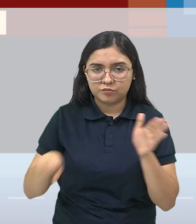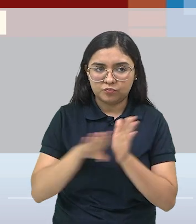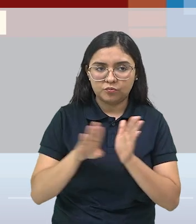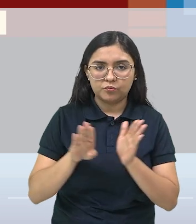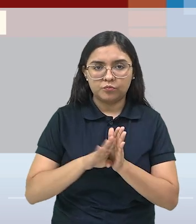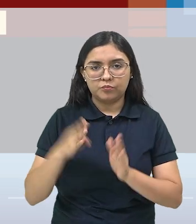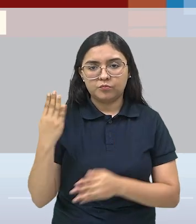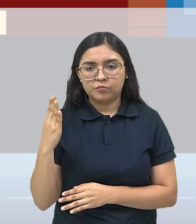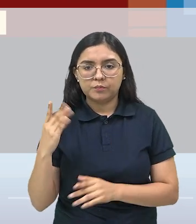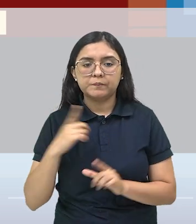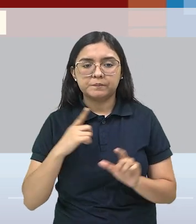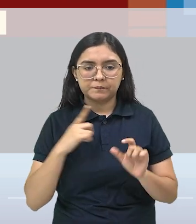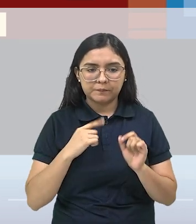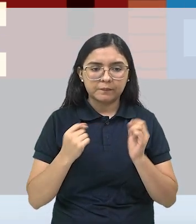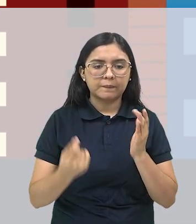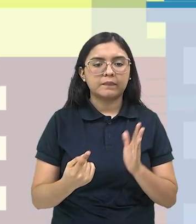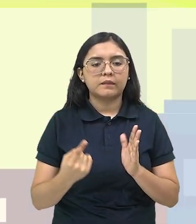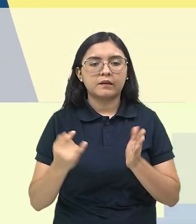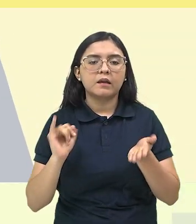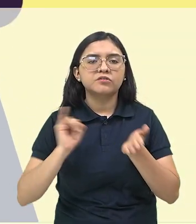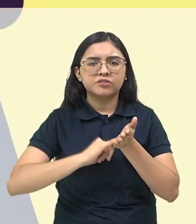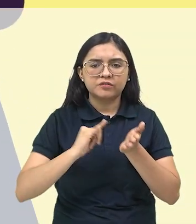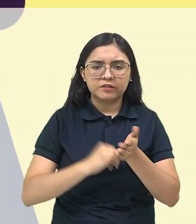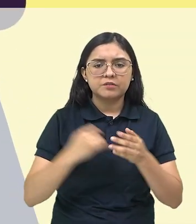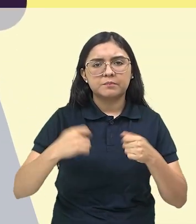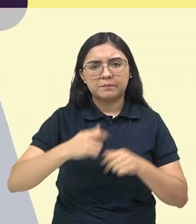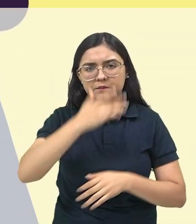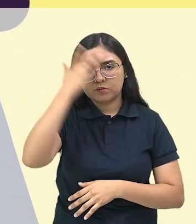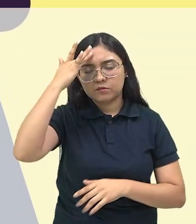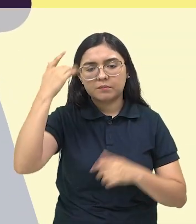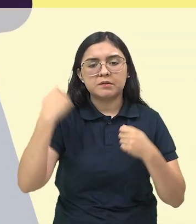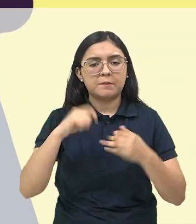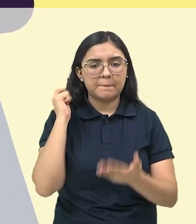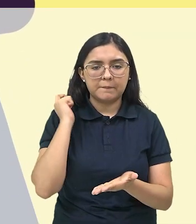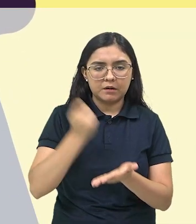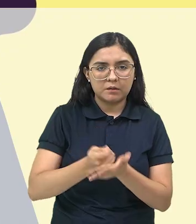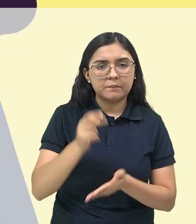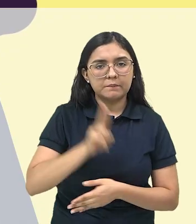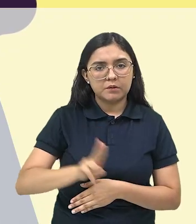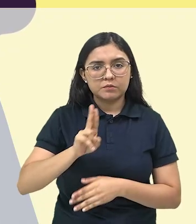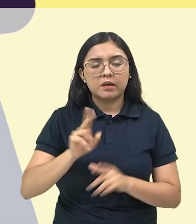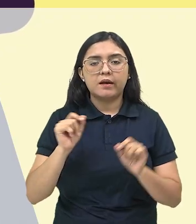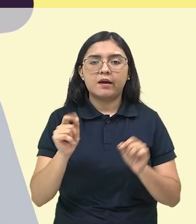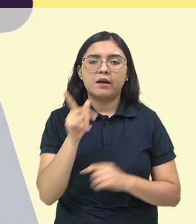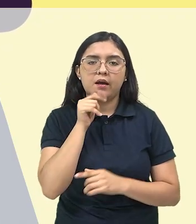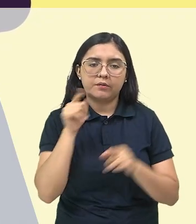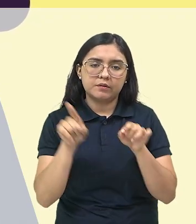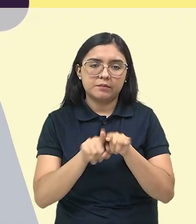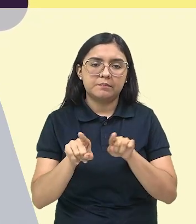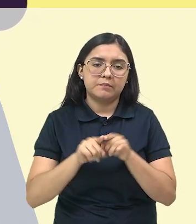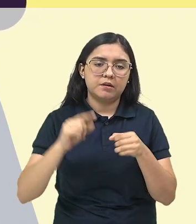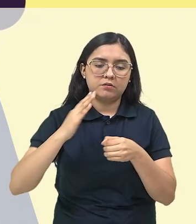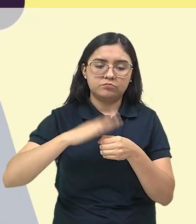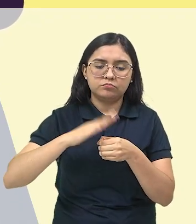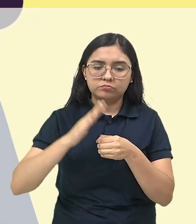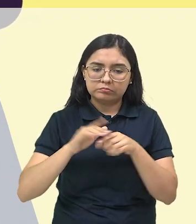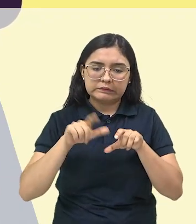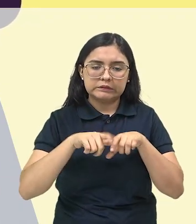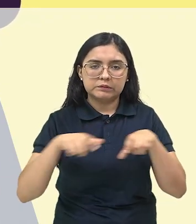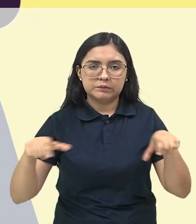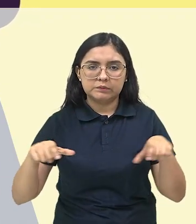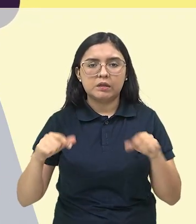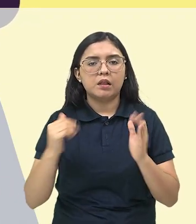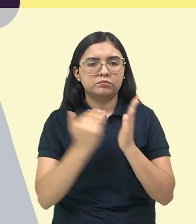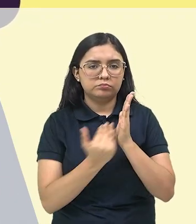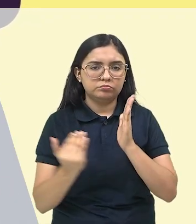as tarifas que as pessoas têm que pagar para poder usar o sistema de água e de esgoto aumentaram muito mais